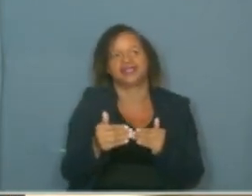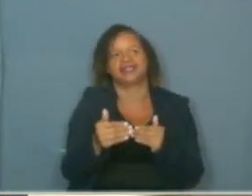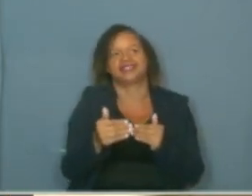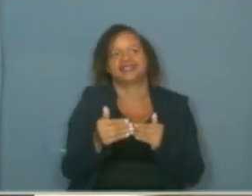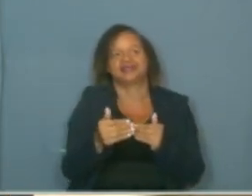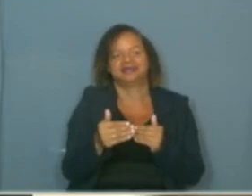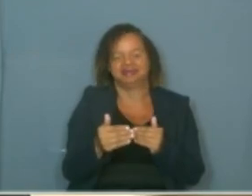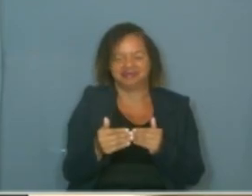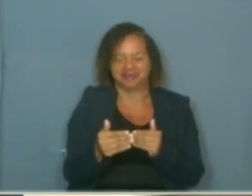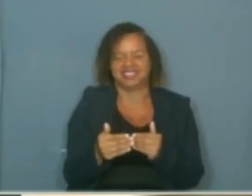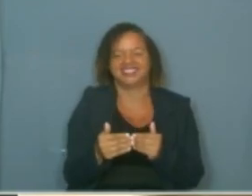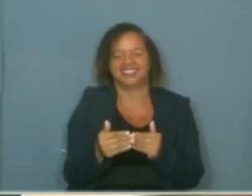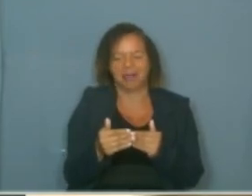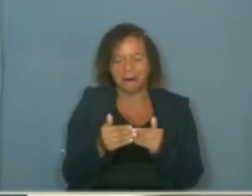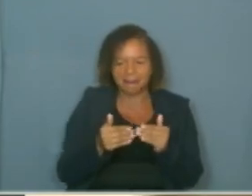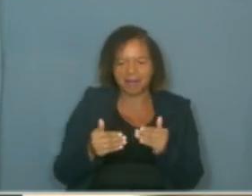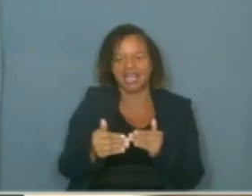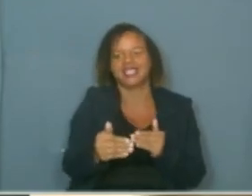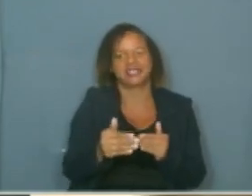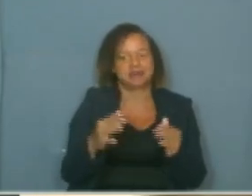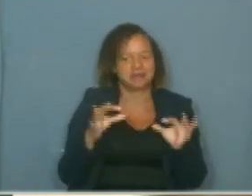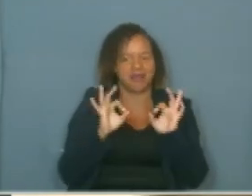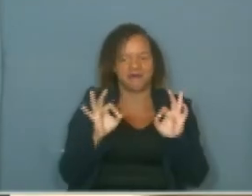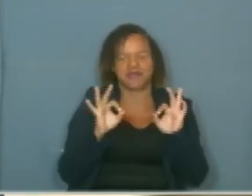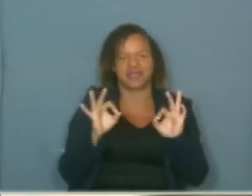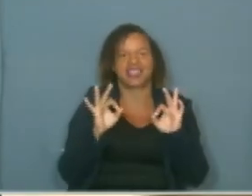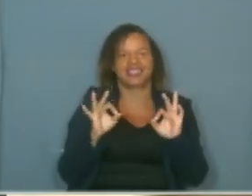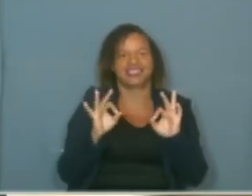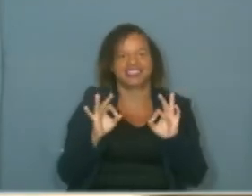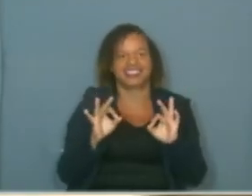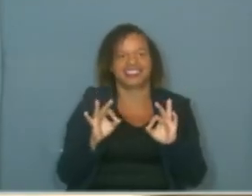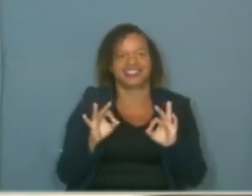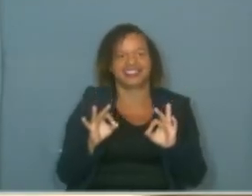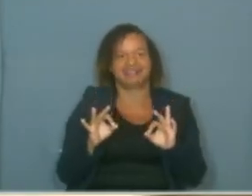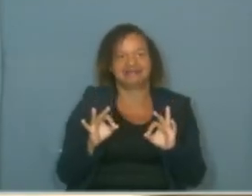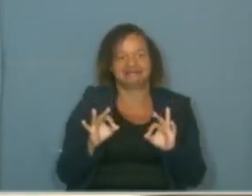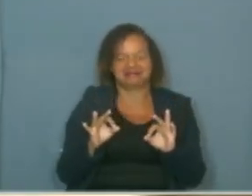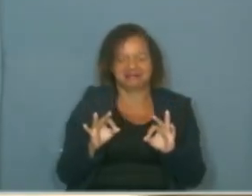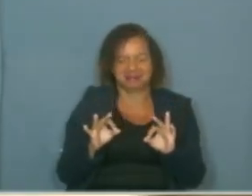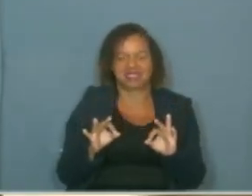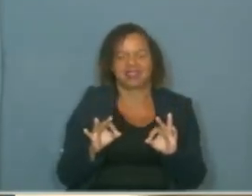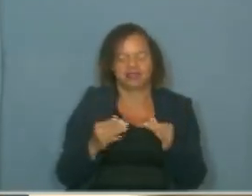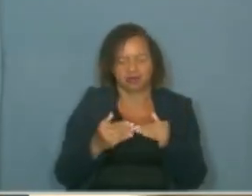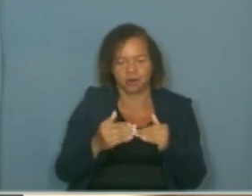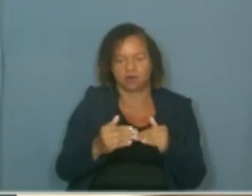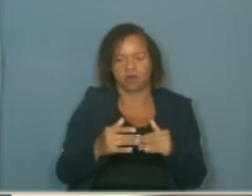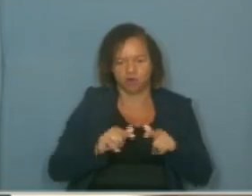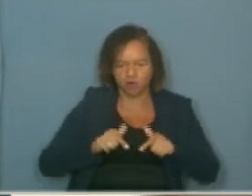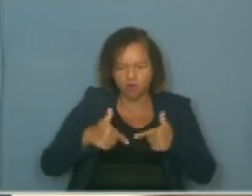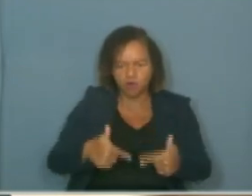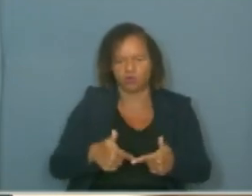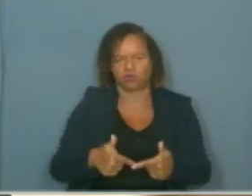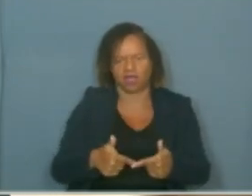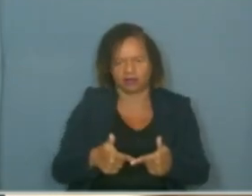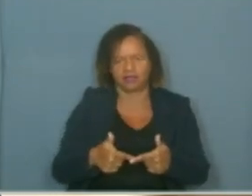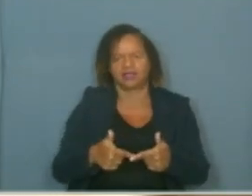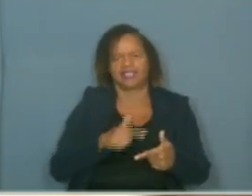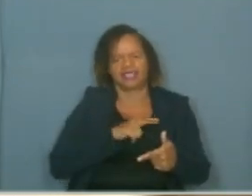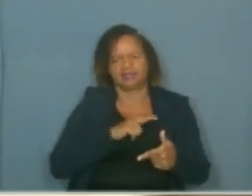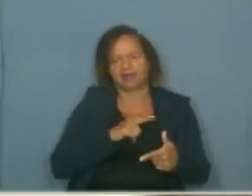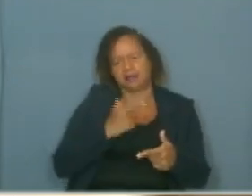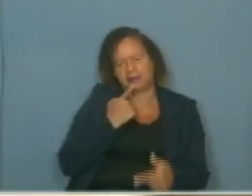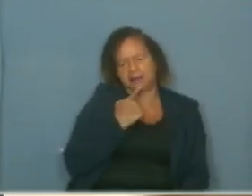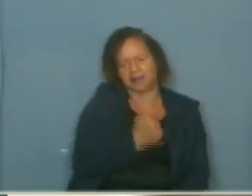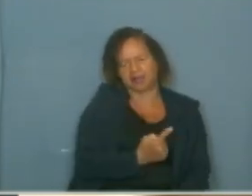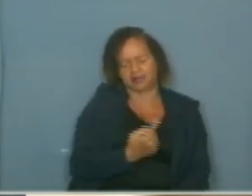caminhada, um passo fundamental, um passo imprescindível, mas é mais um passo. É diante de uma luta que tem um horizonte que não está tão